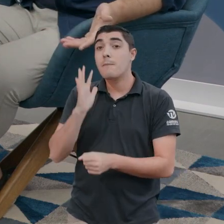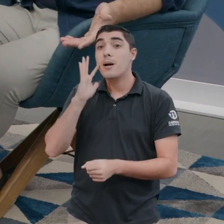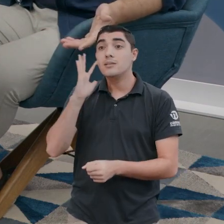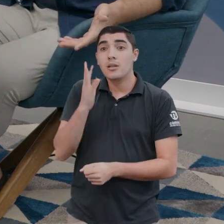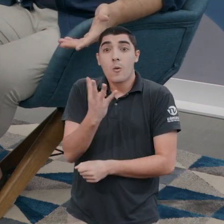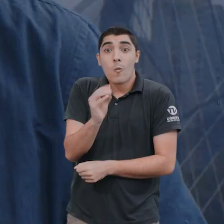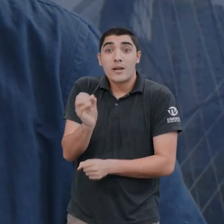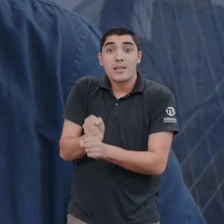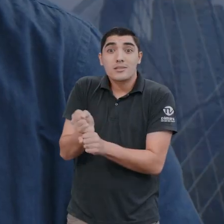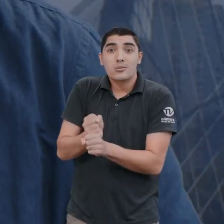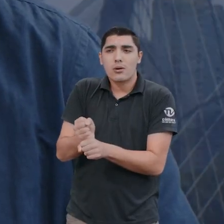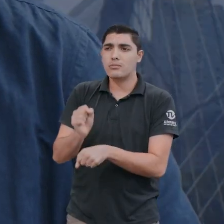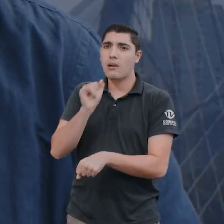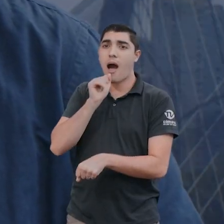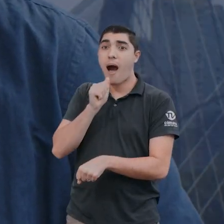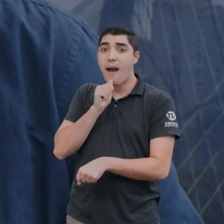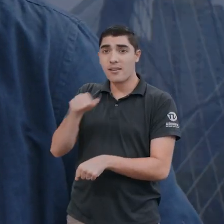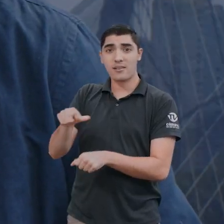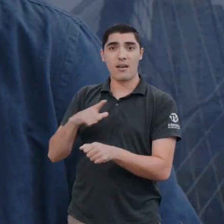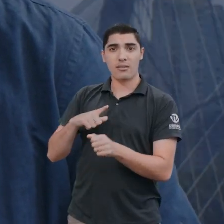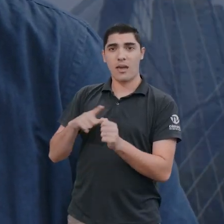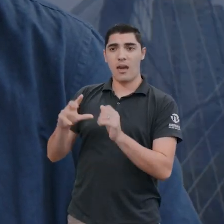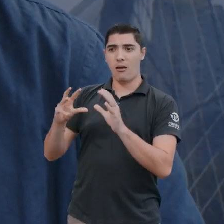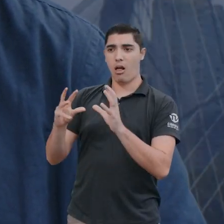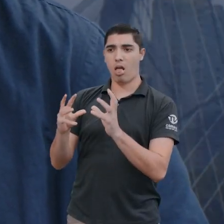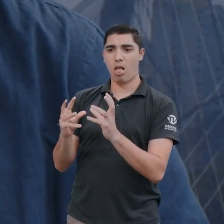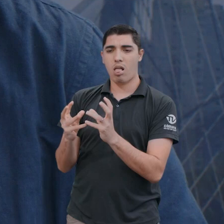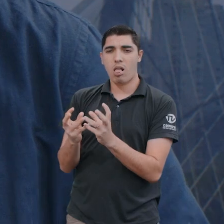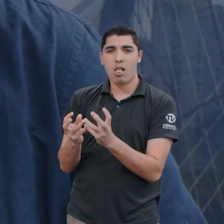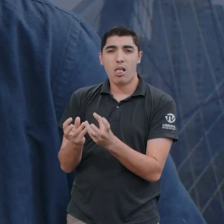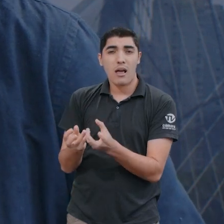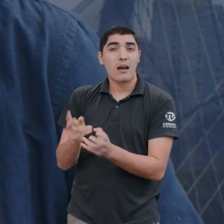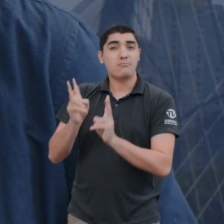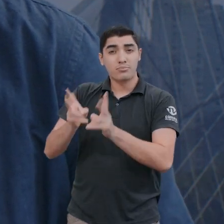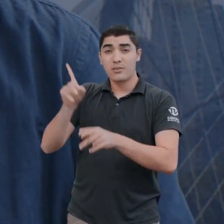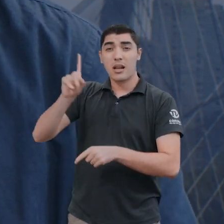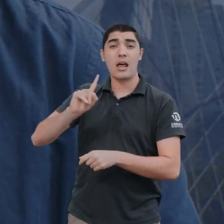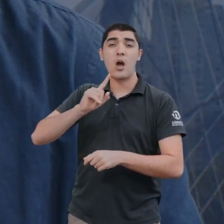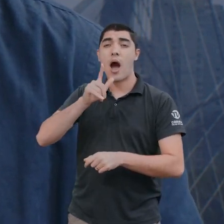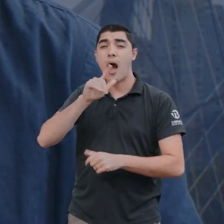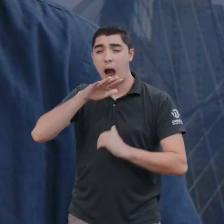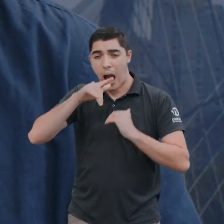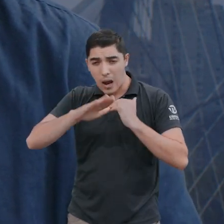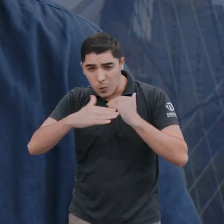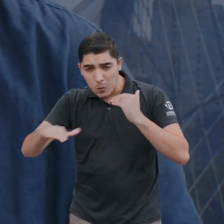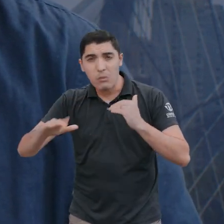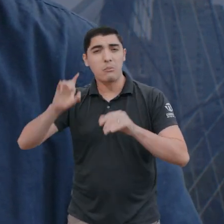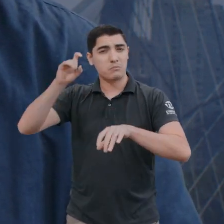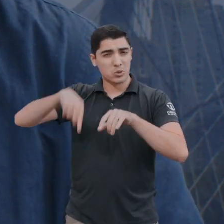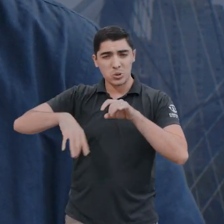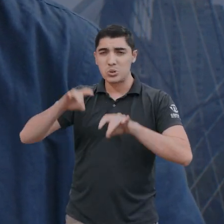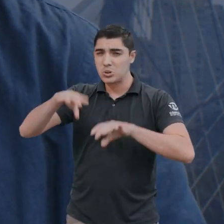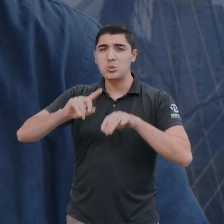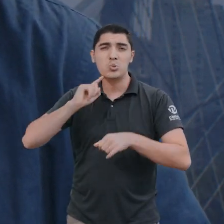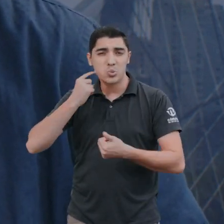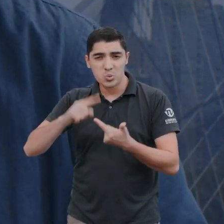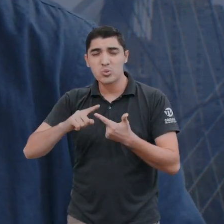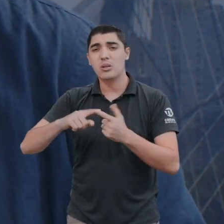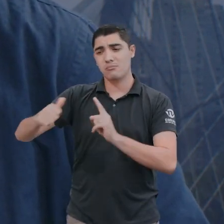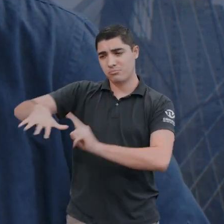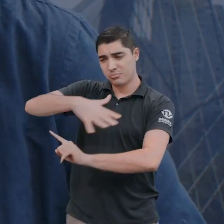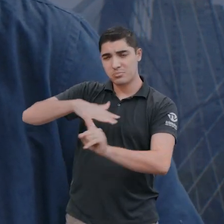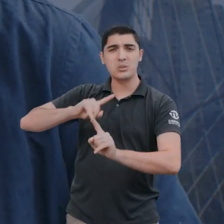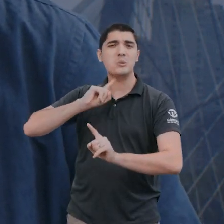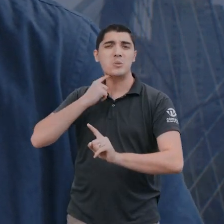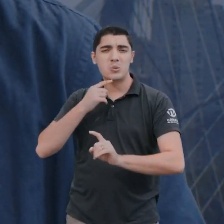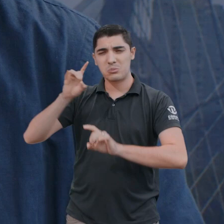serem desintegrados, eles viram microplásticos, eles poluem os oceanos, eles poluem a natureza, né,